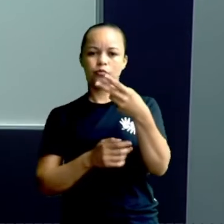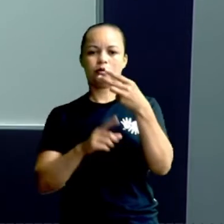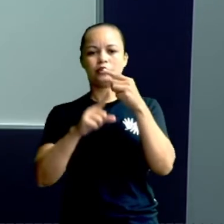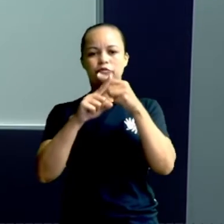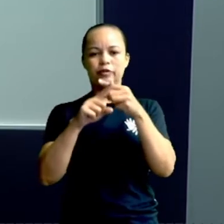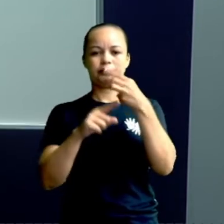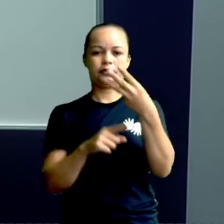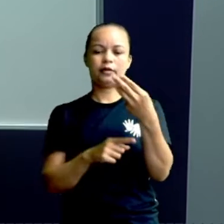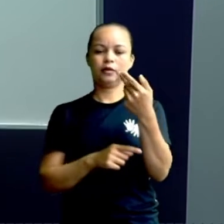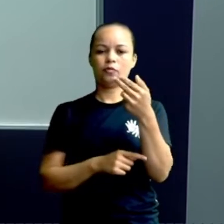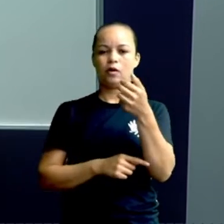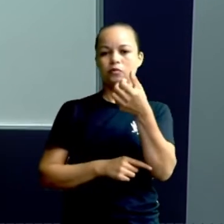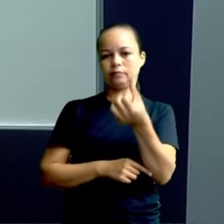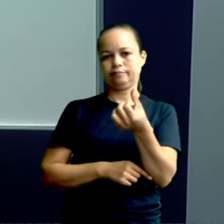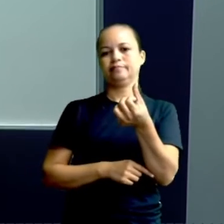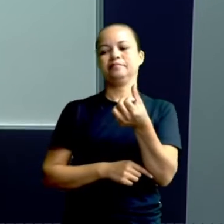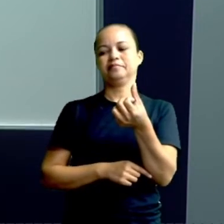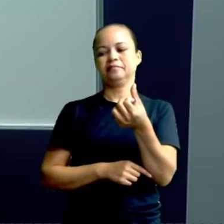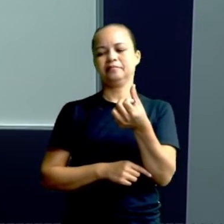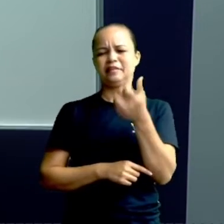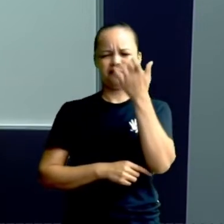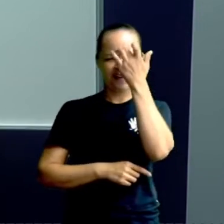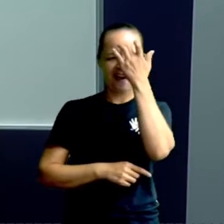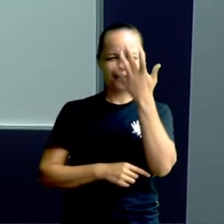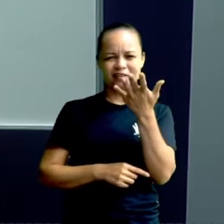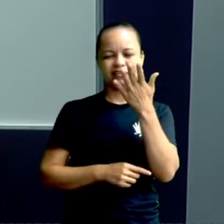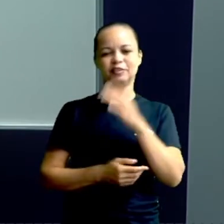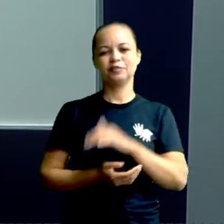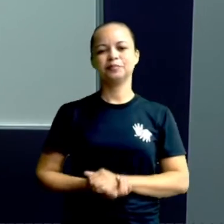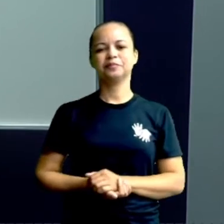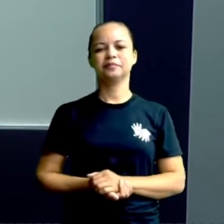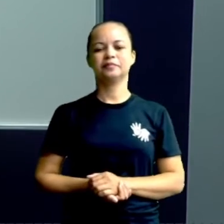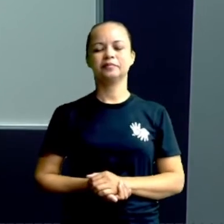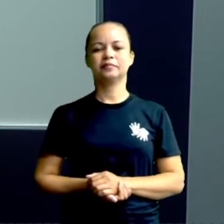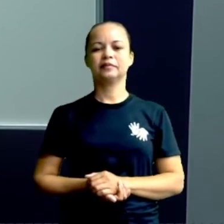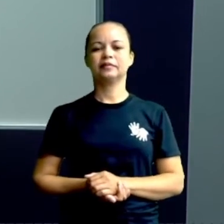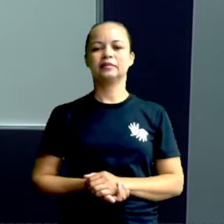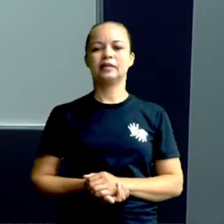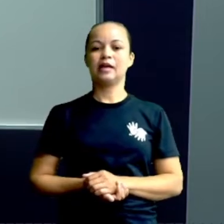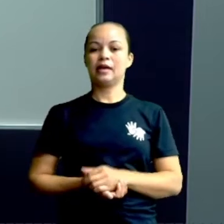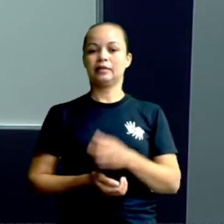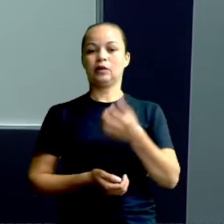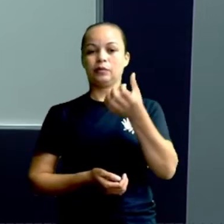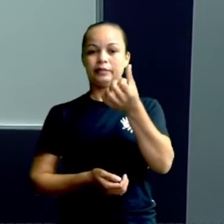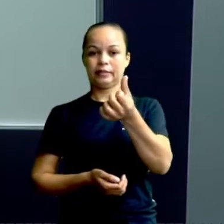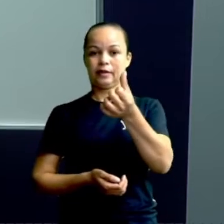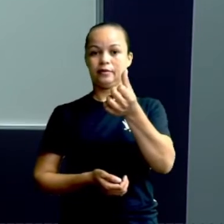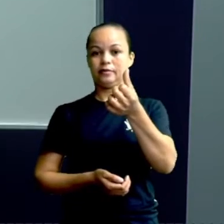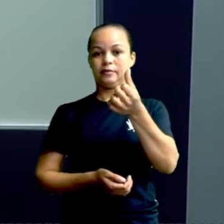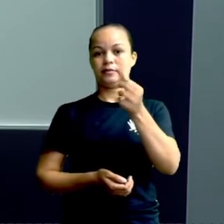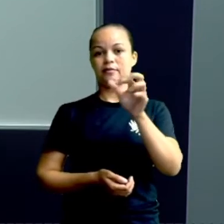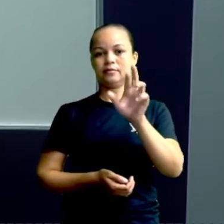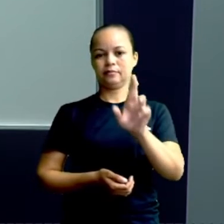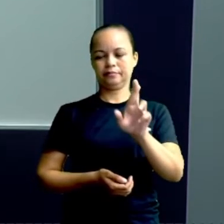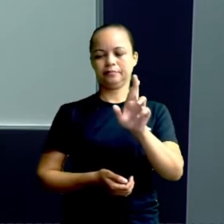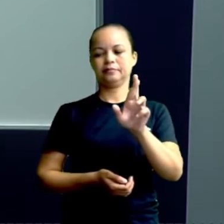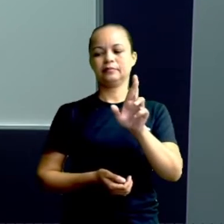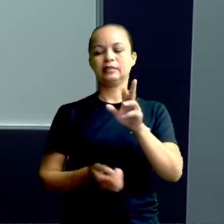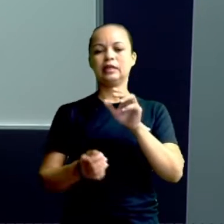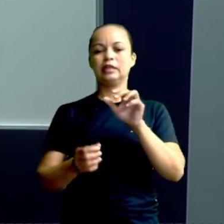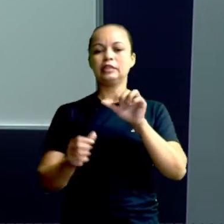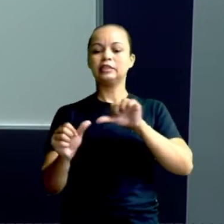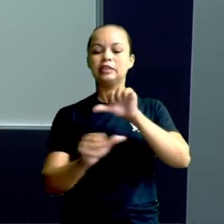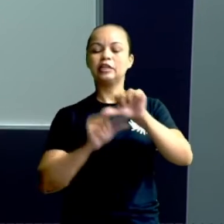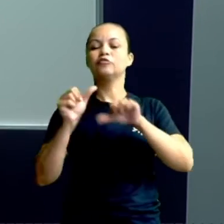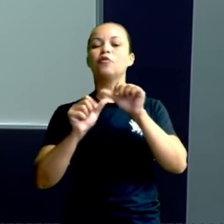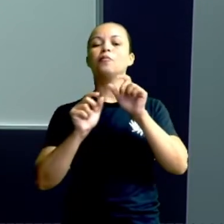3, 6. Fácil. 6R. Isso aqui se